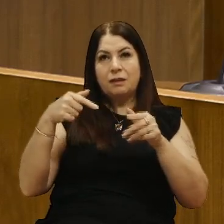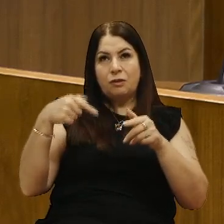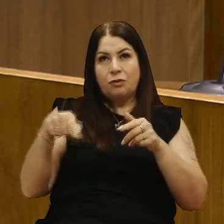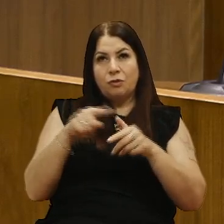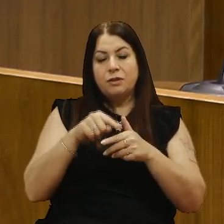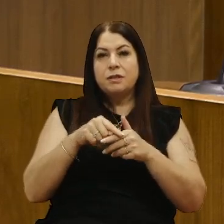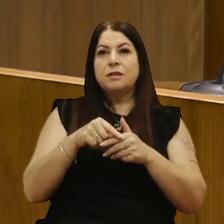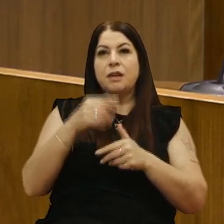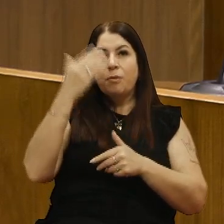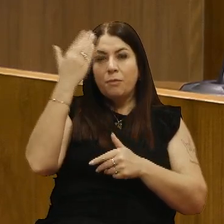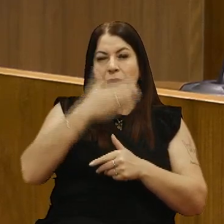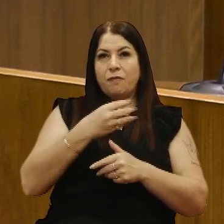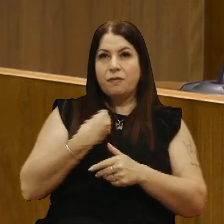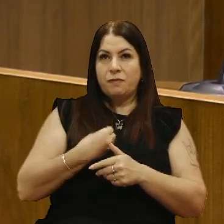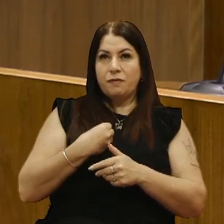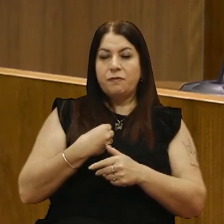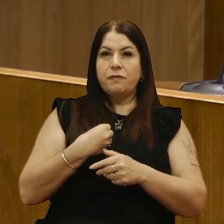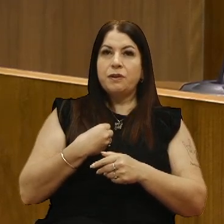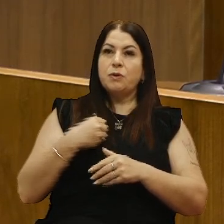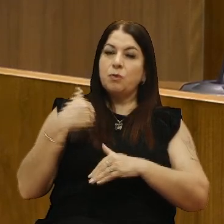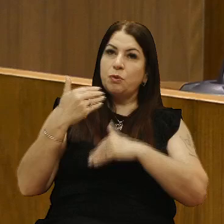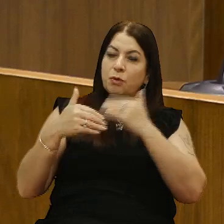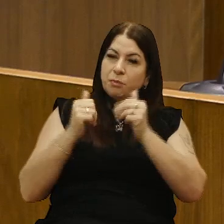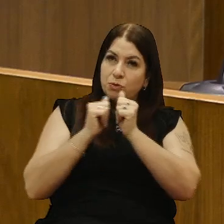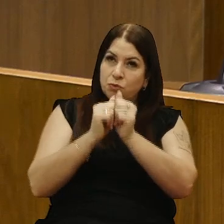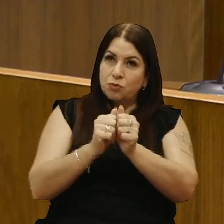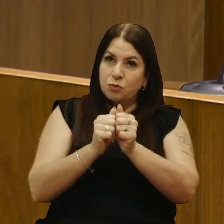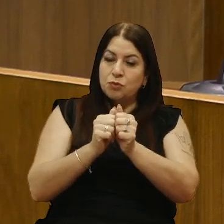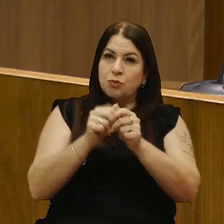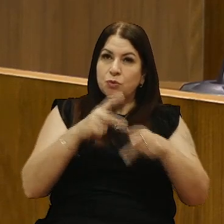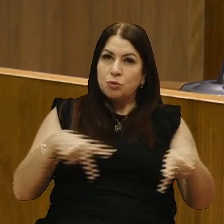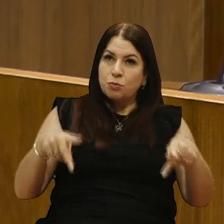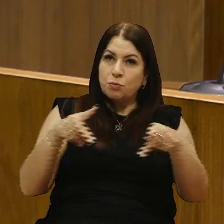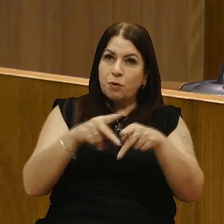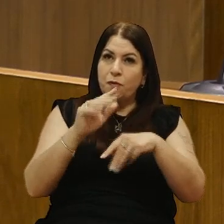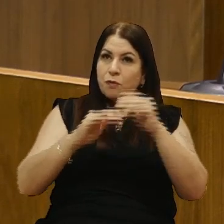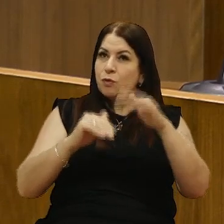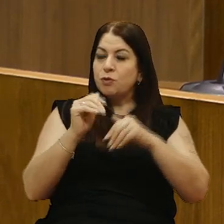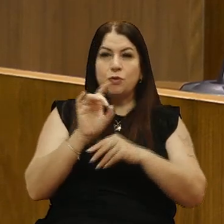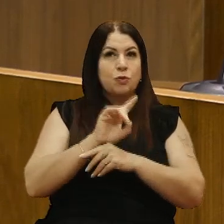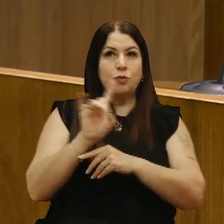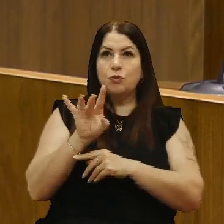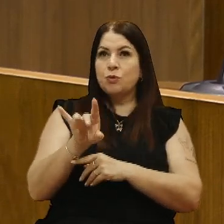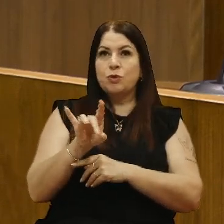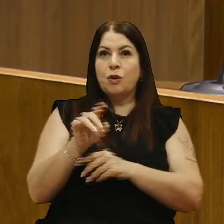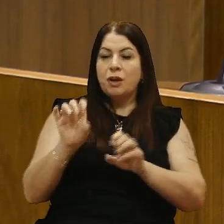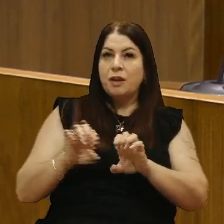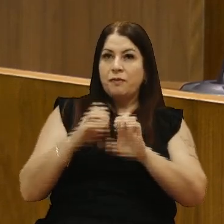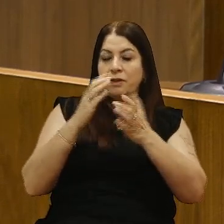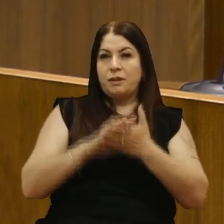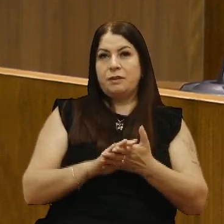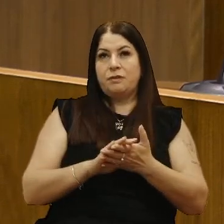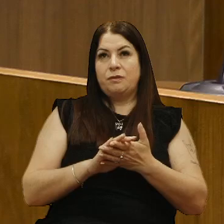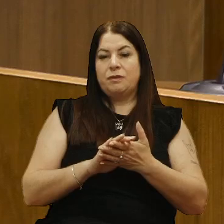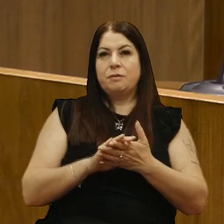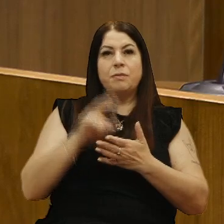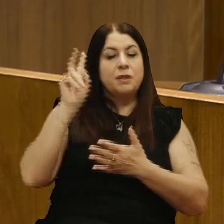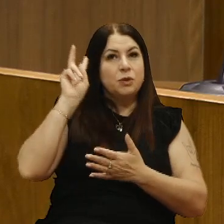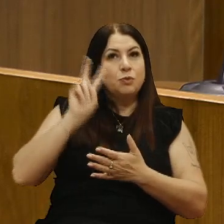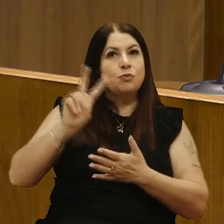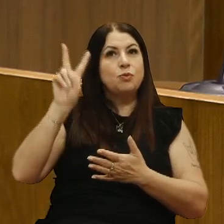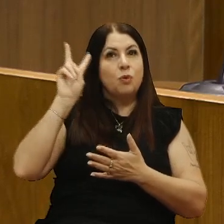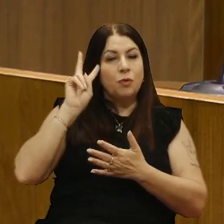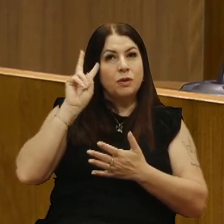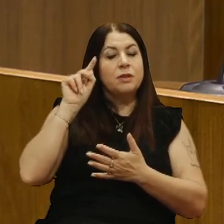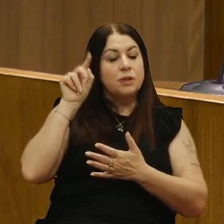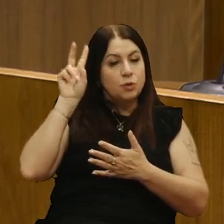É a prova viva de que, quando caminham juntos, os povos constroem não só eventos, mas histórias,